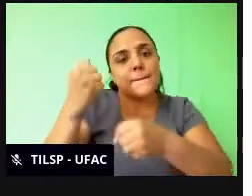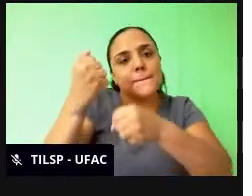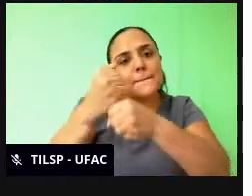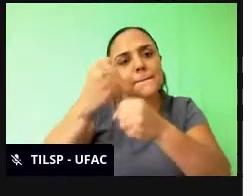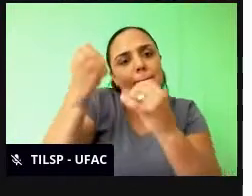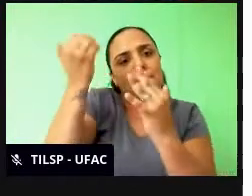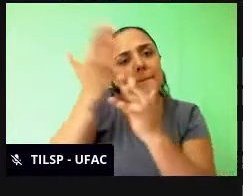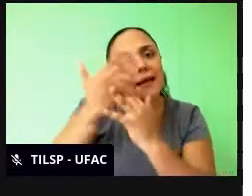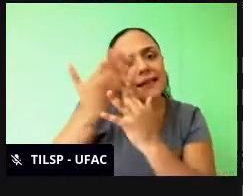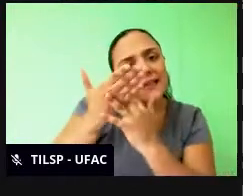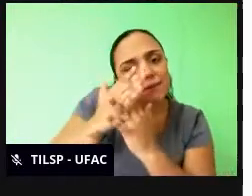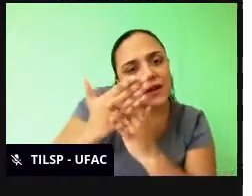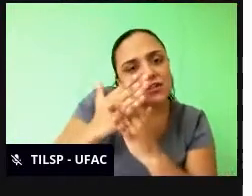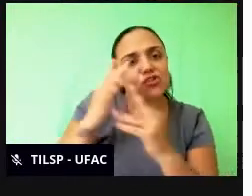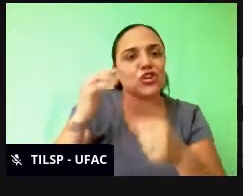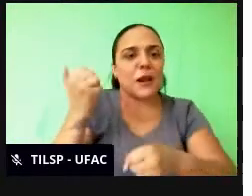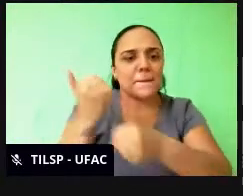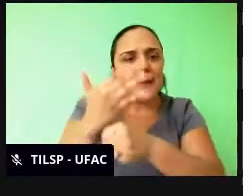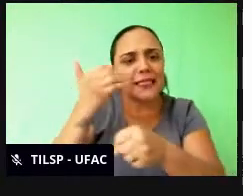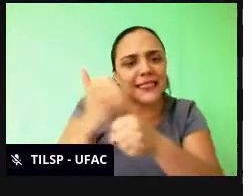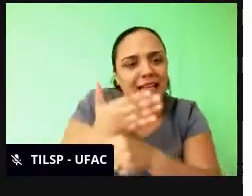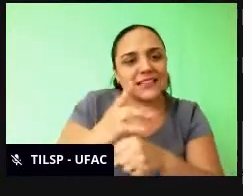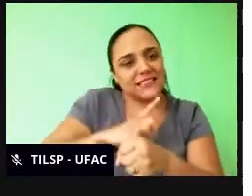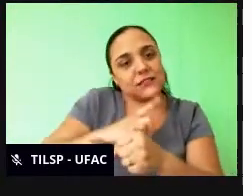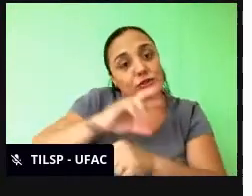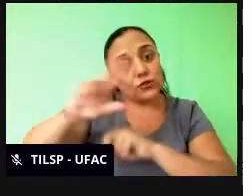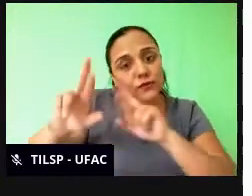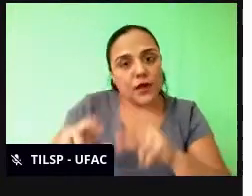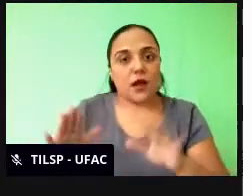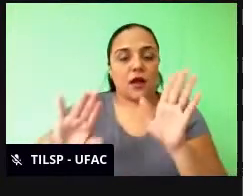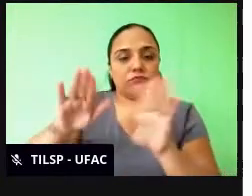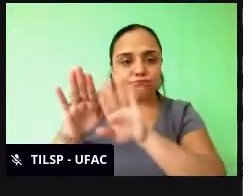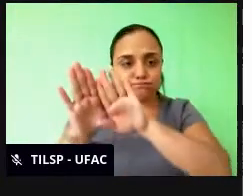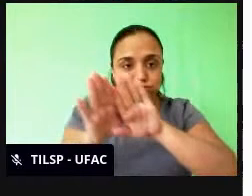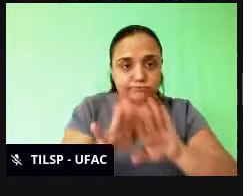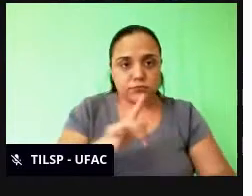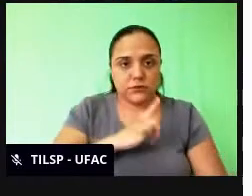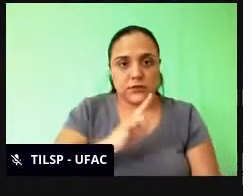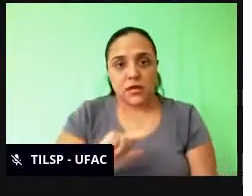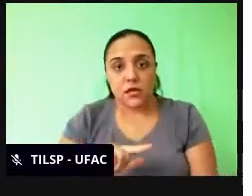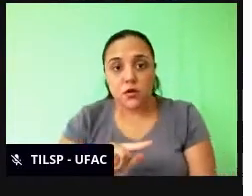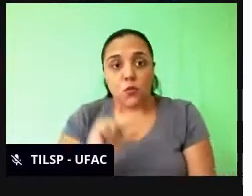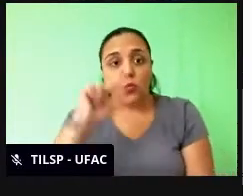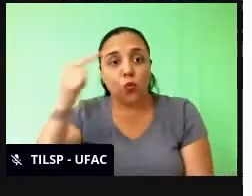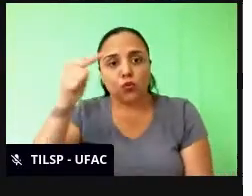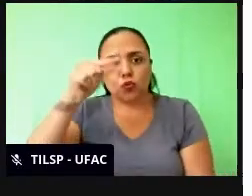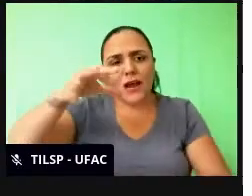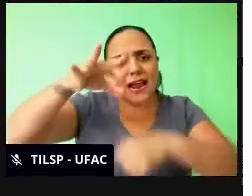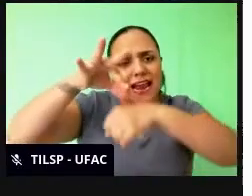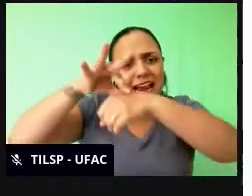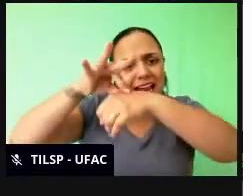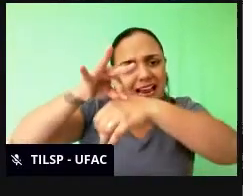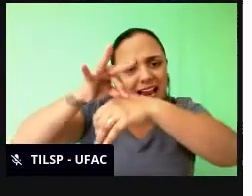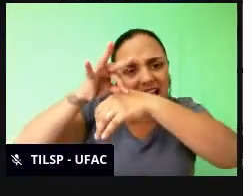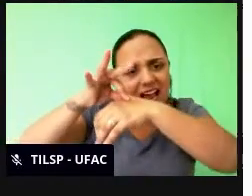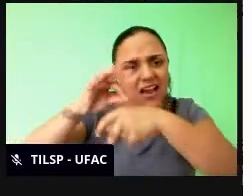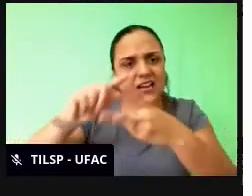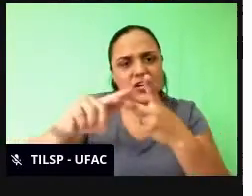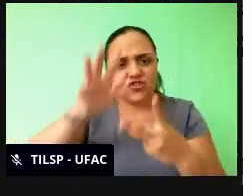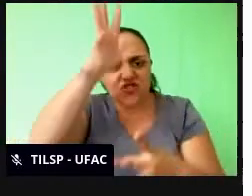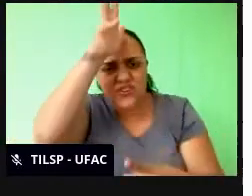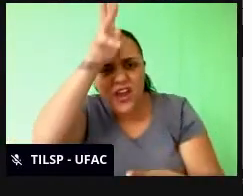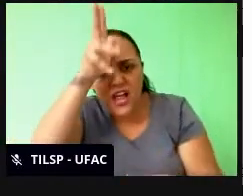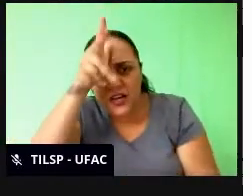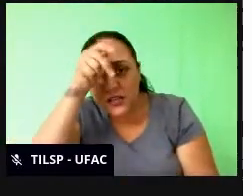e vegetais. Mas quando a gente passa para o reino animal, vejam que esses produtos, eles possuem uma densidade